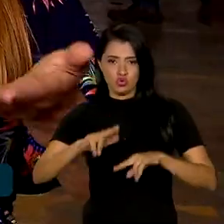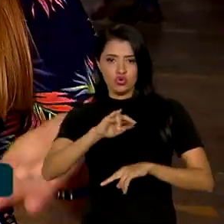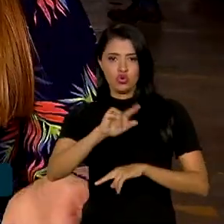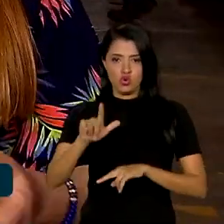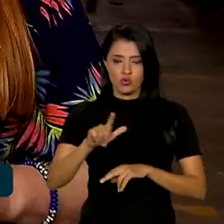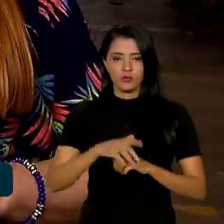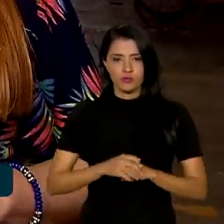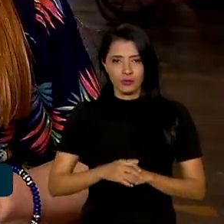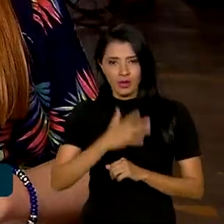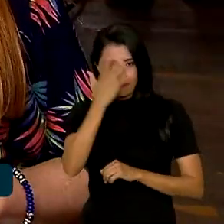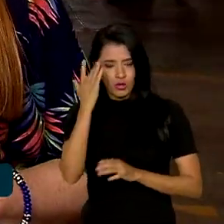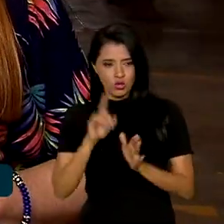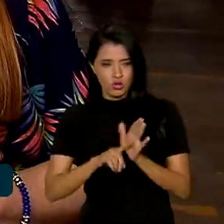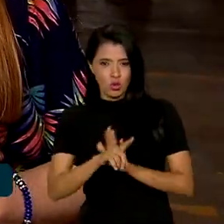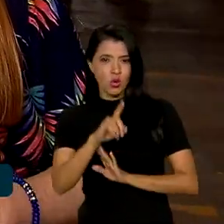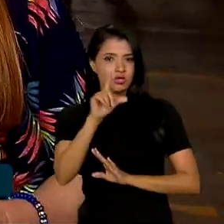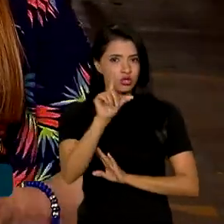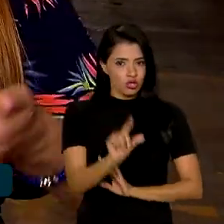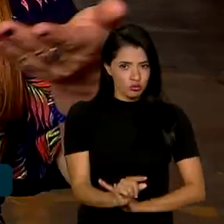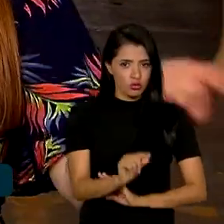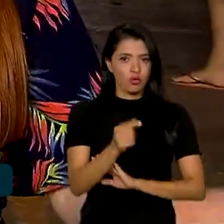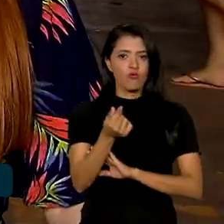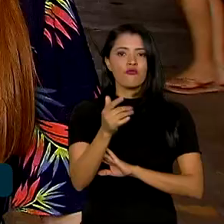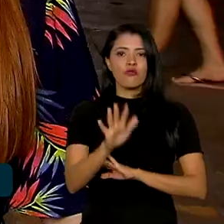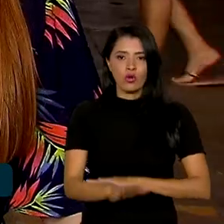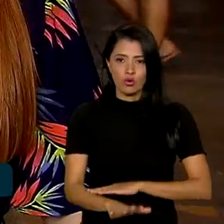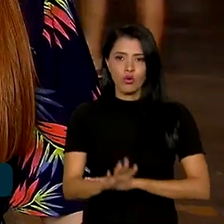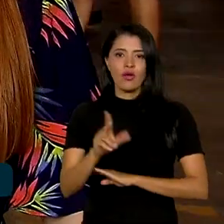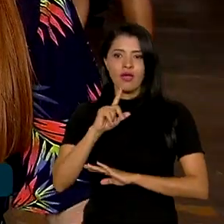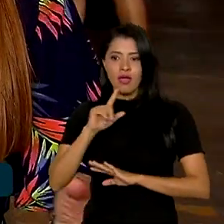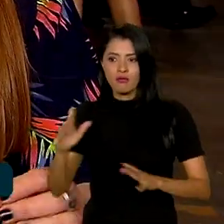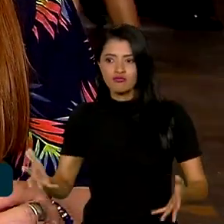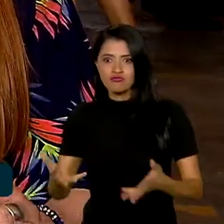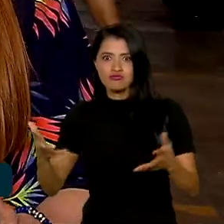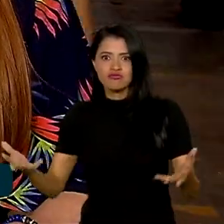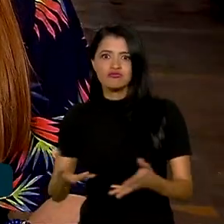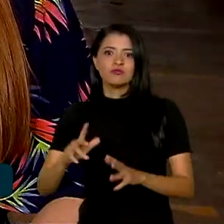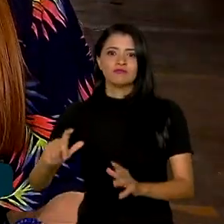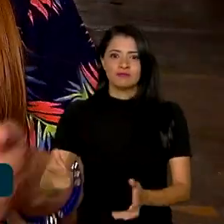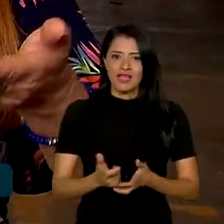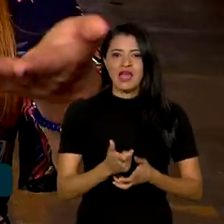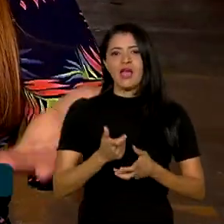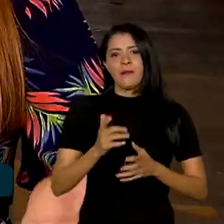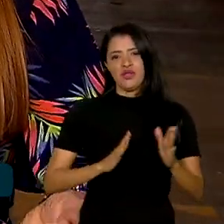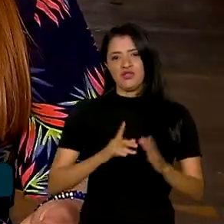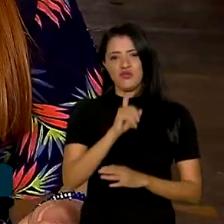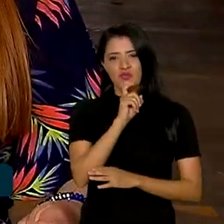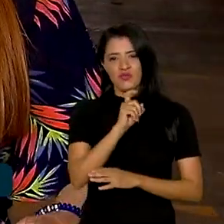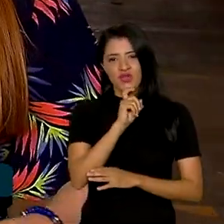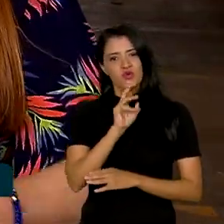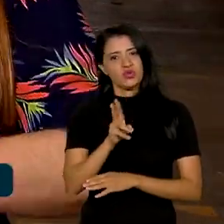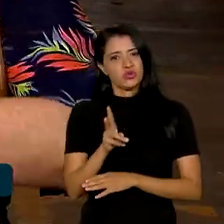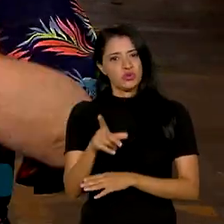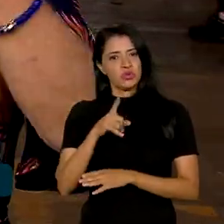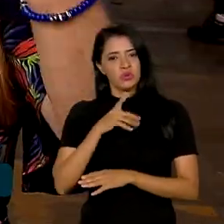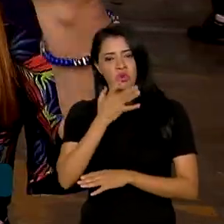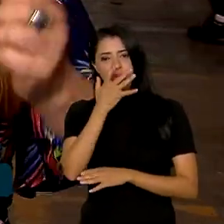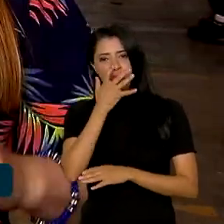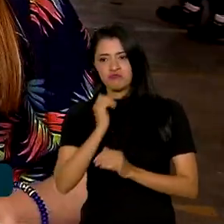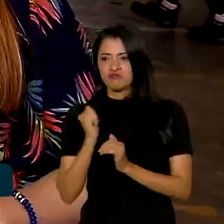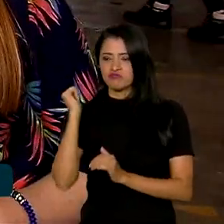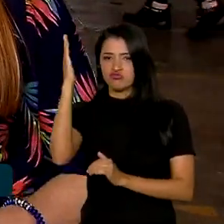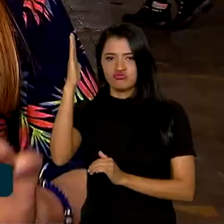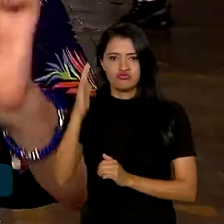pesquisadores, essa redução é atribuída à alta produtividade da safra de inverno, que manteve a oferta em